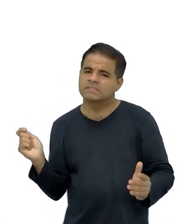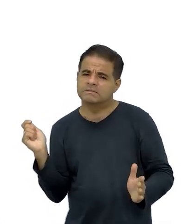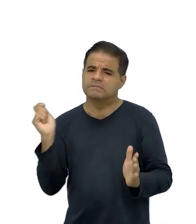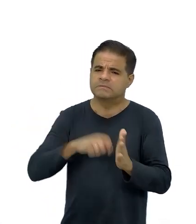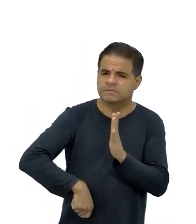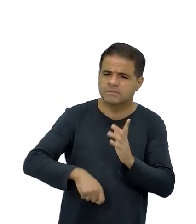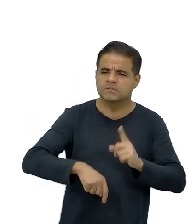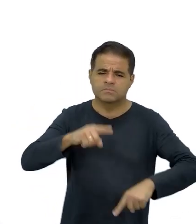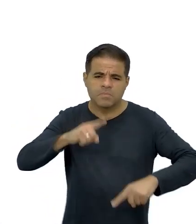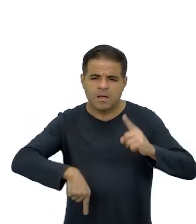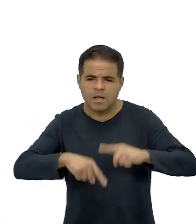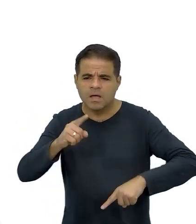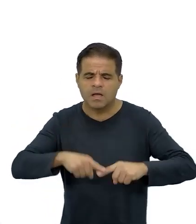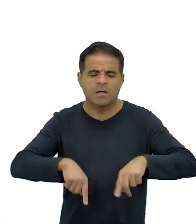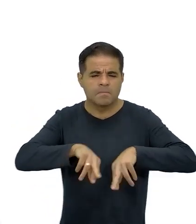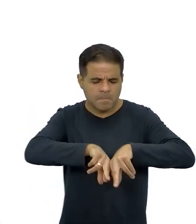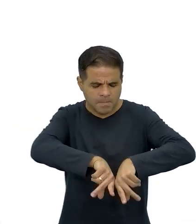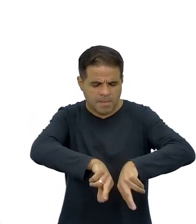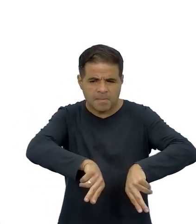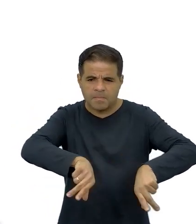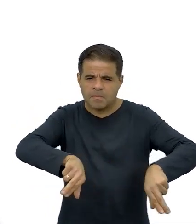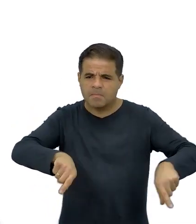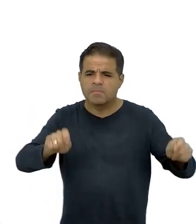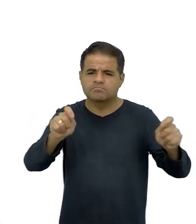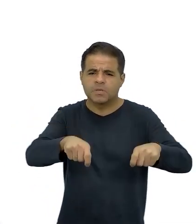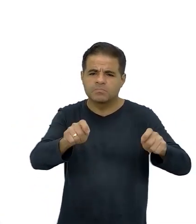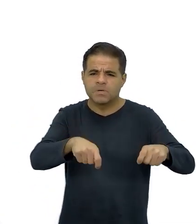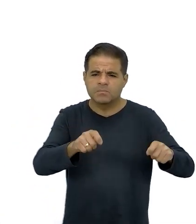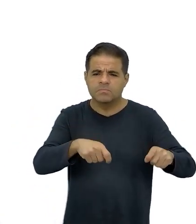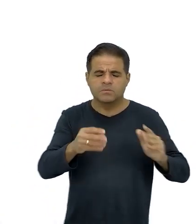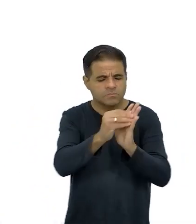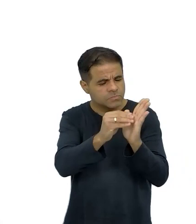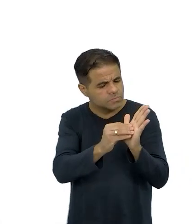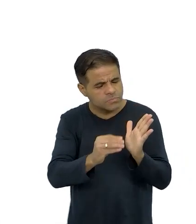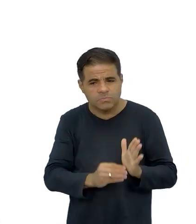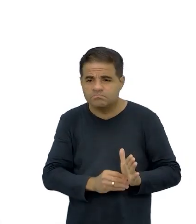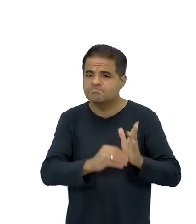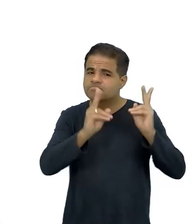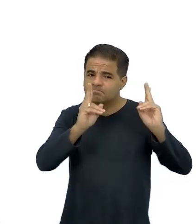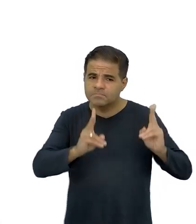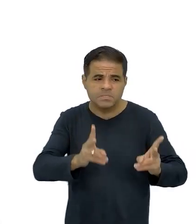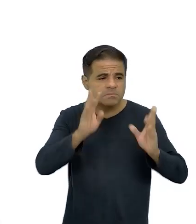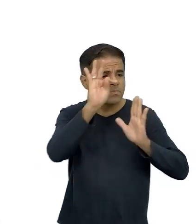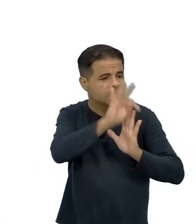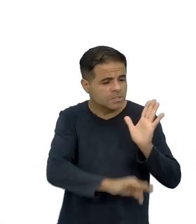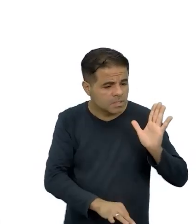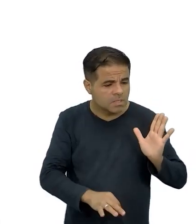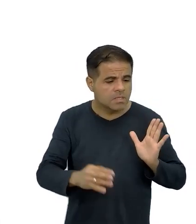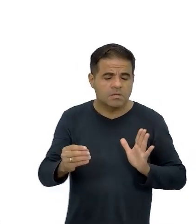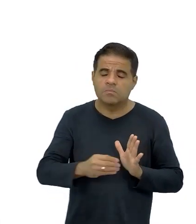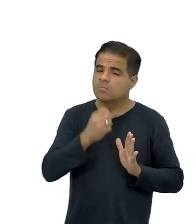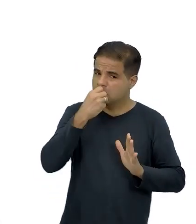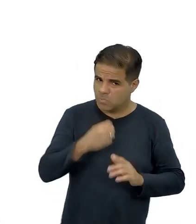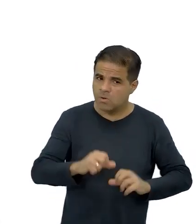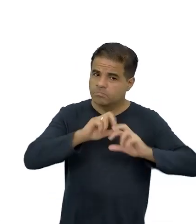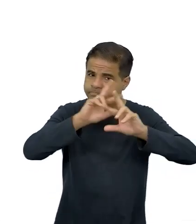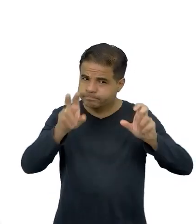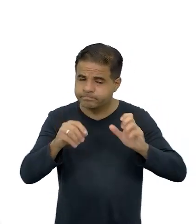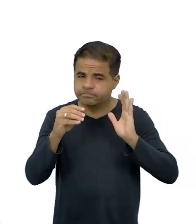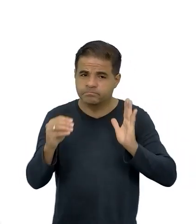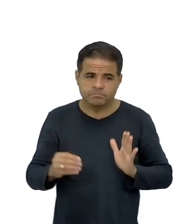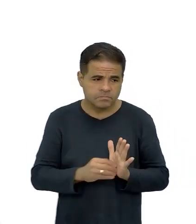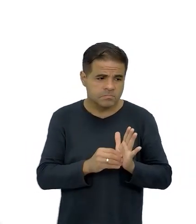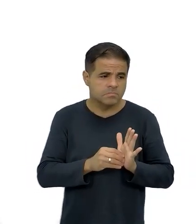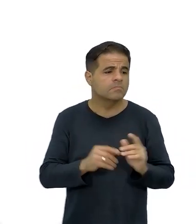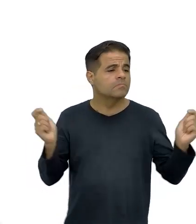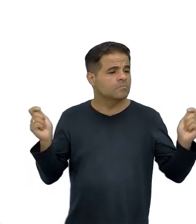seus materiais essas diferentes possibilidades de se pontuar um mesmo texto, é uma boa situação didática, né? Pois